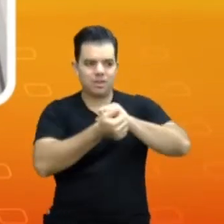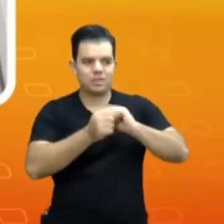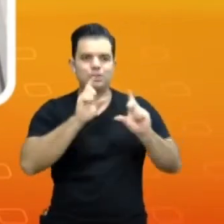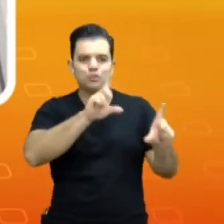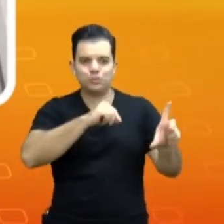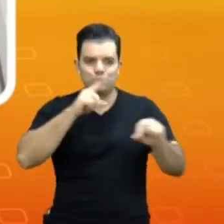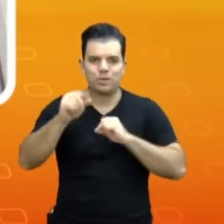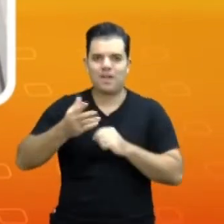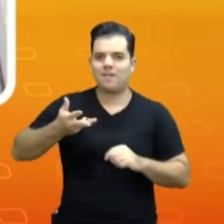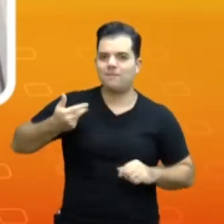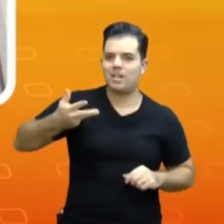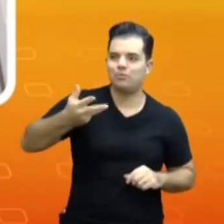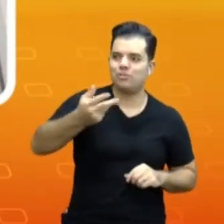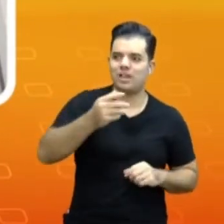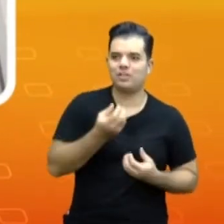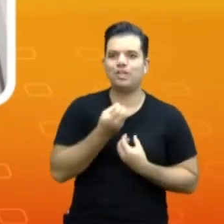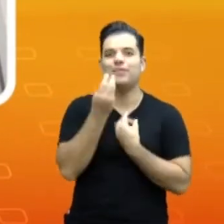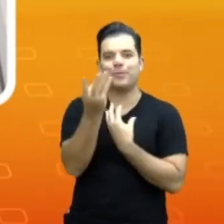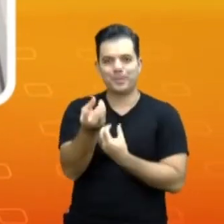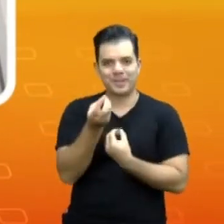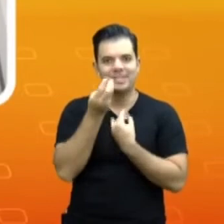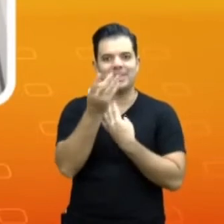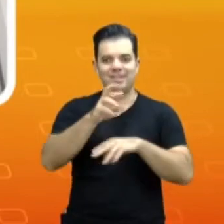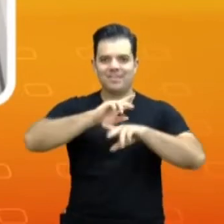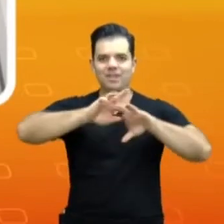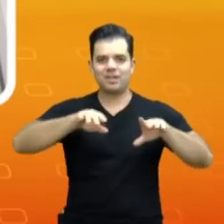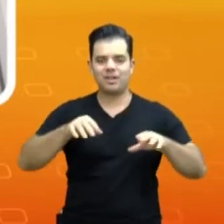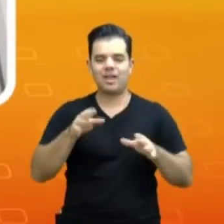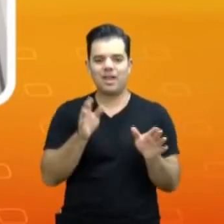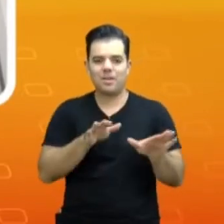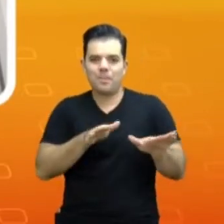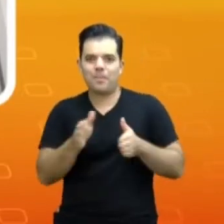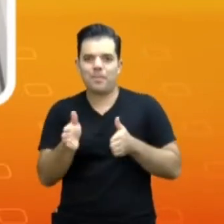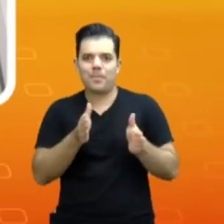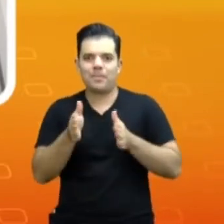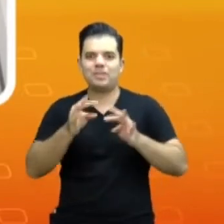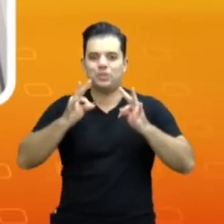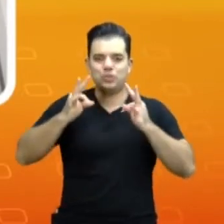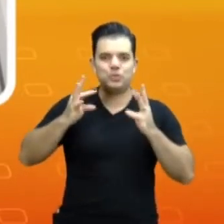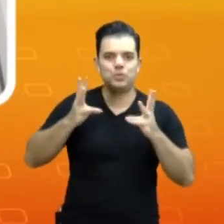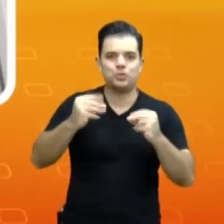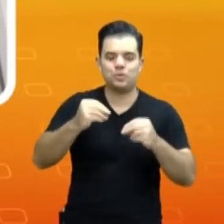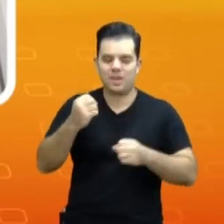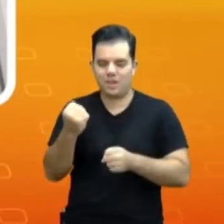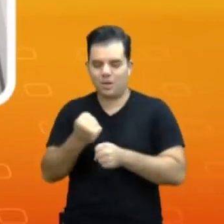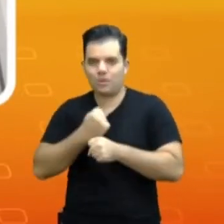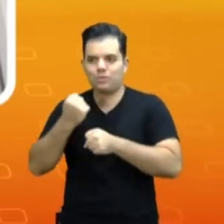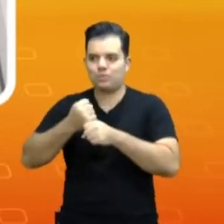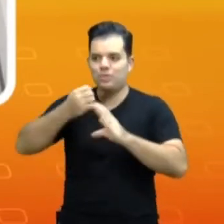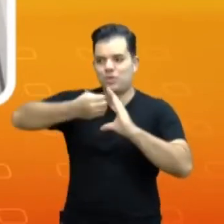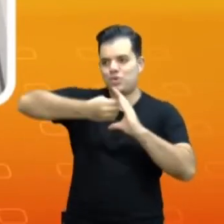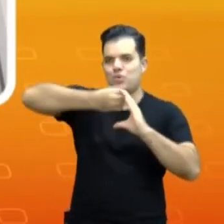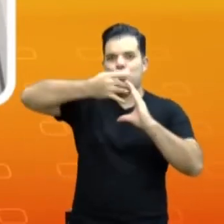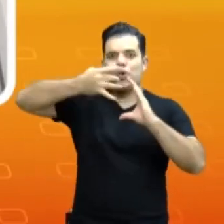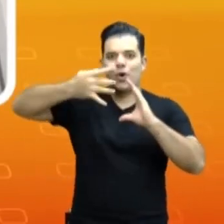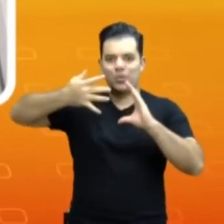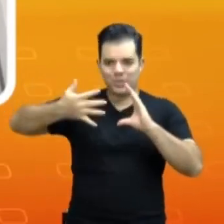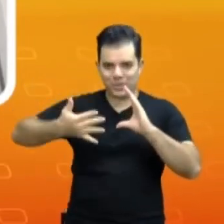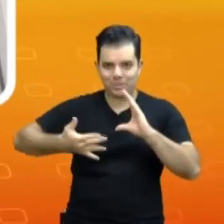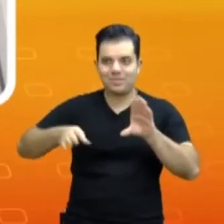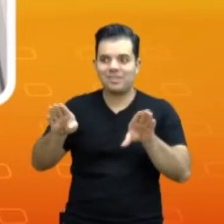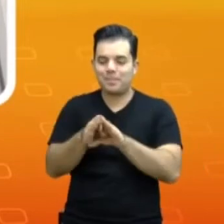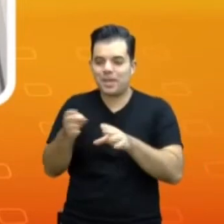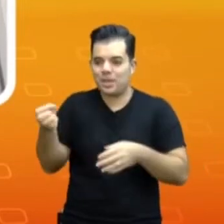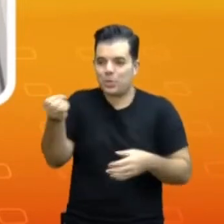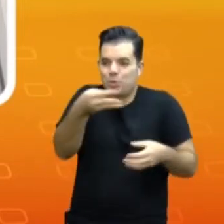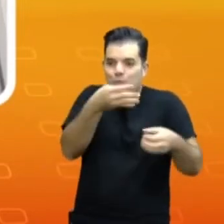a velocidade da informação. Eu acho que mobilidade, a construção do conteúdo, os novos